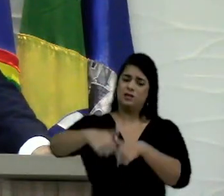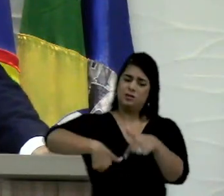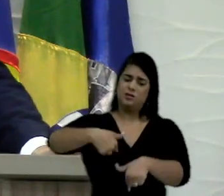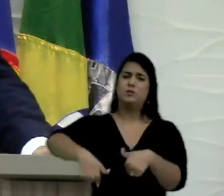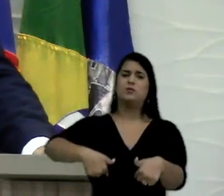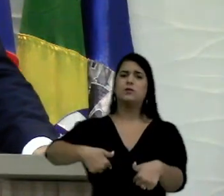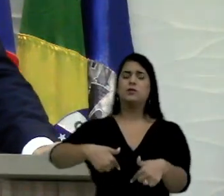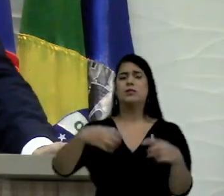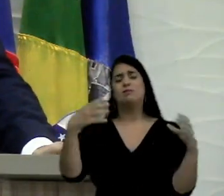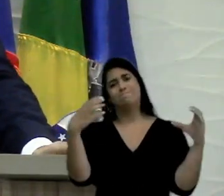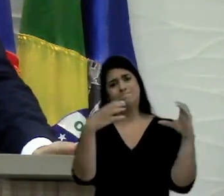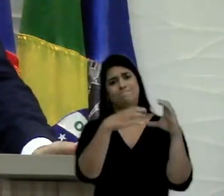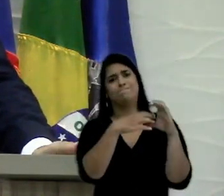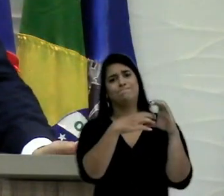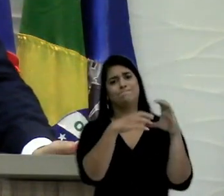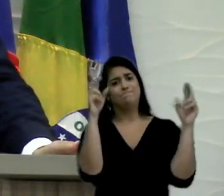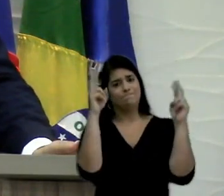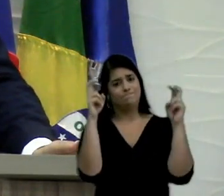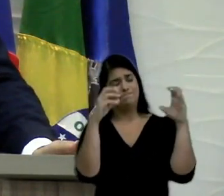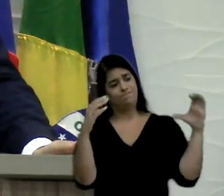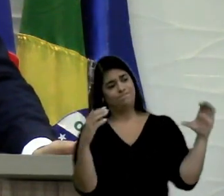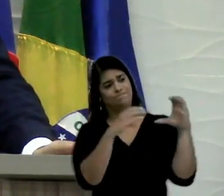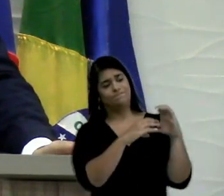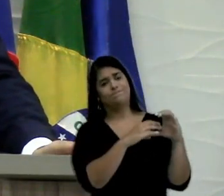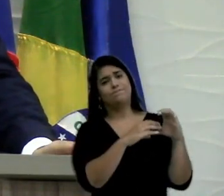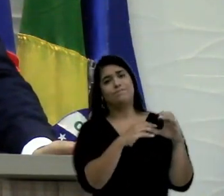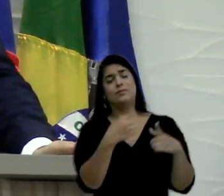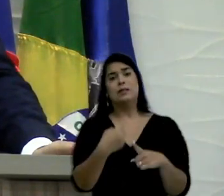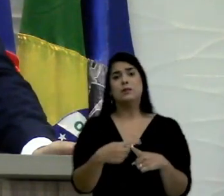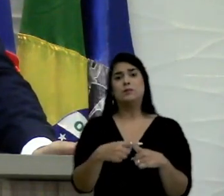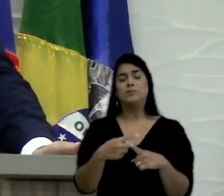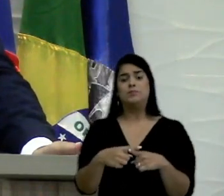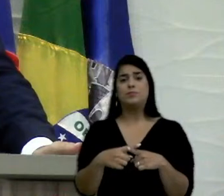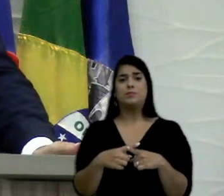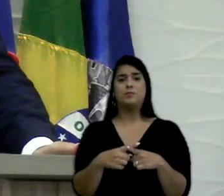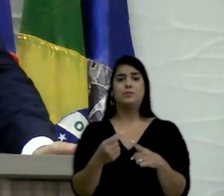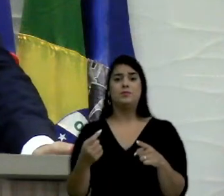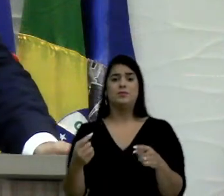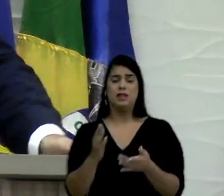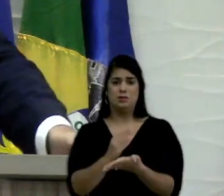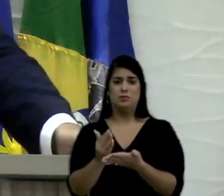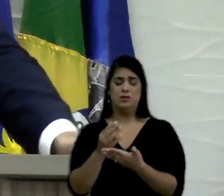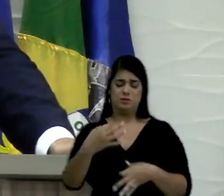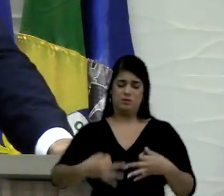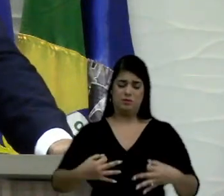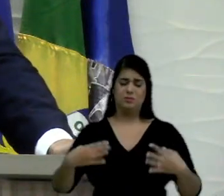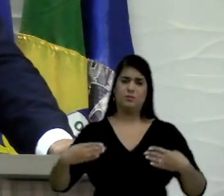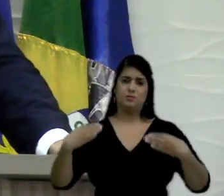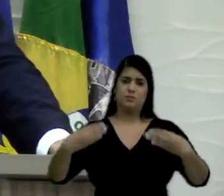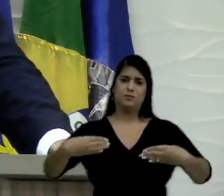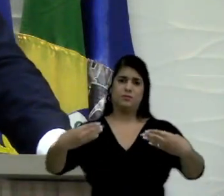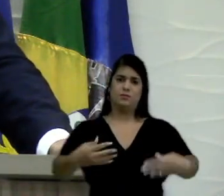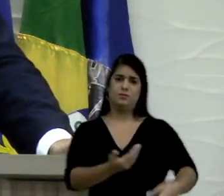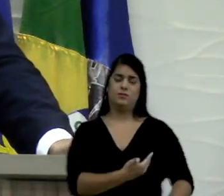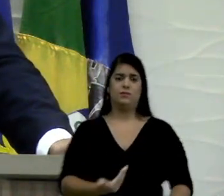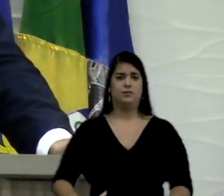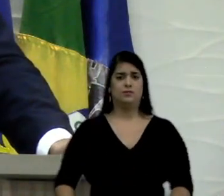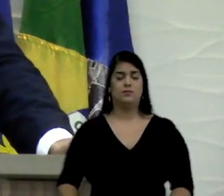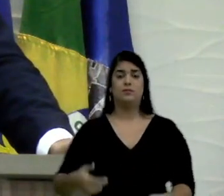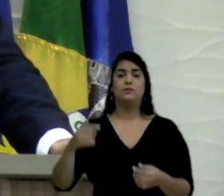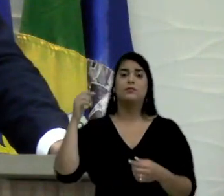respeito da Compesa a gente quando entrou com ação junto ao Ministério Público a gente